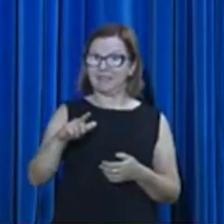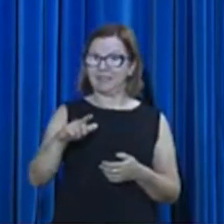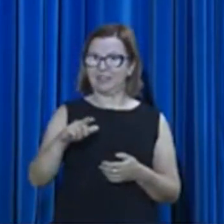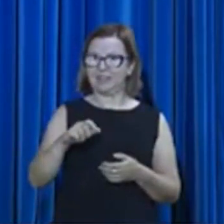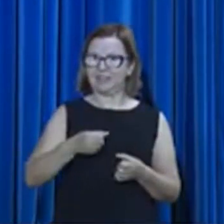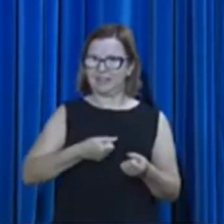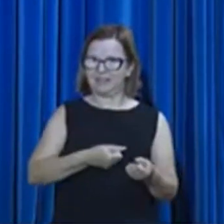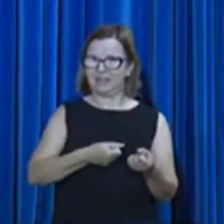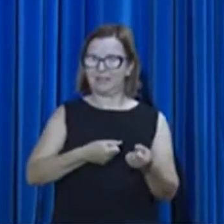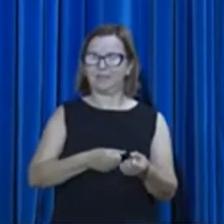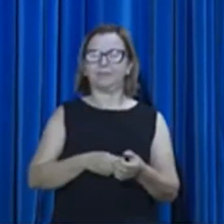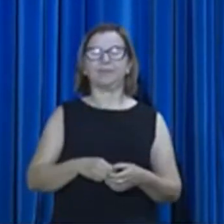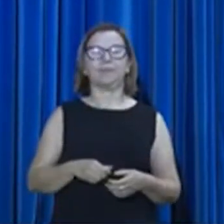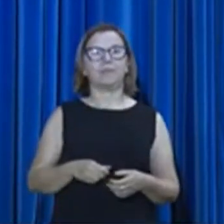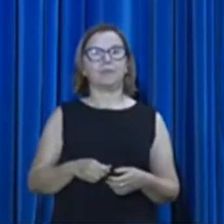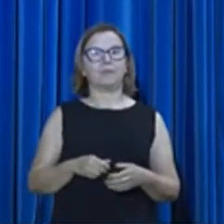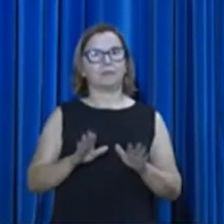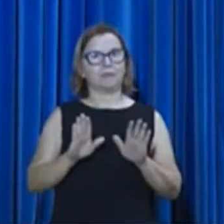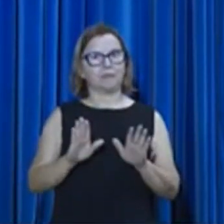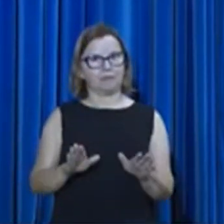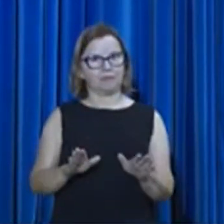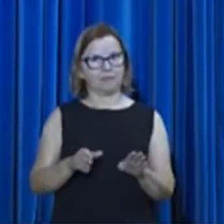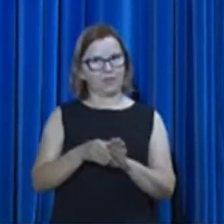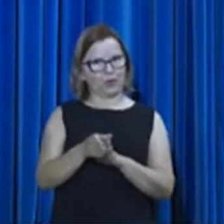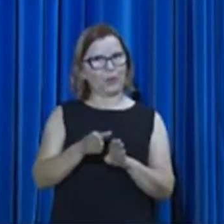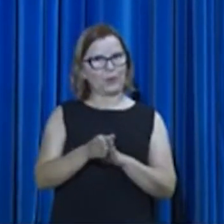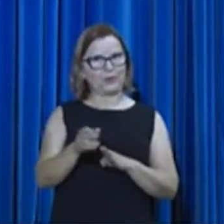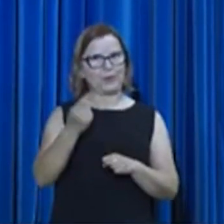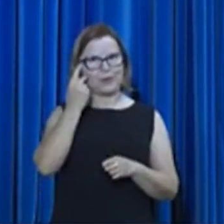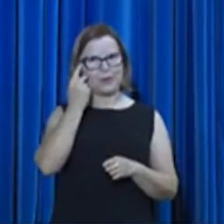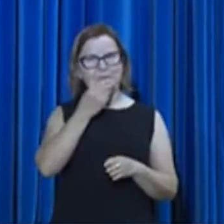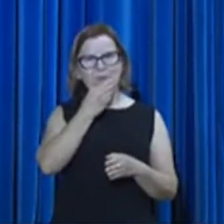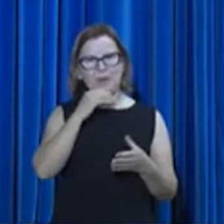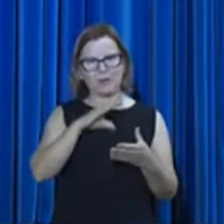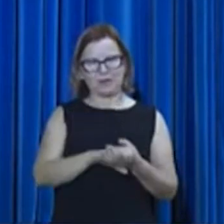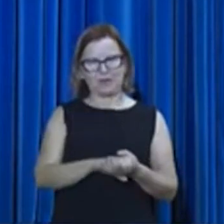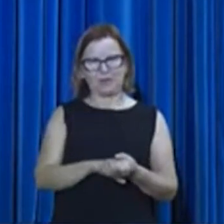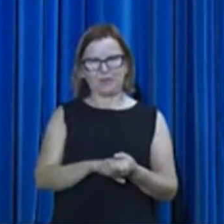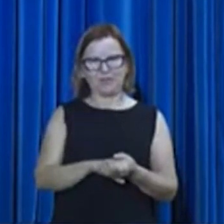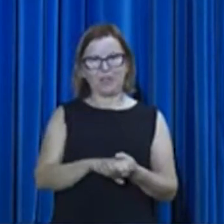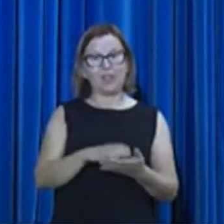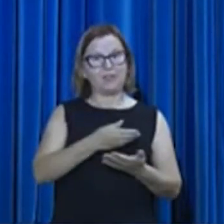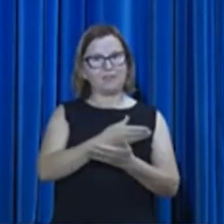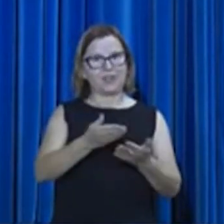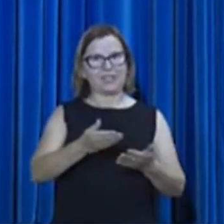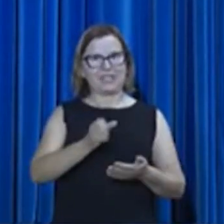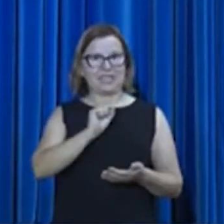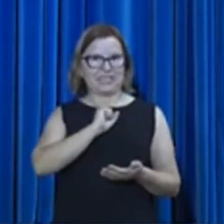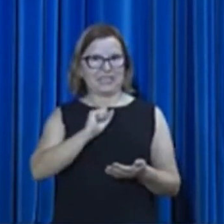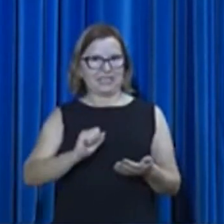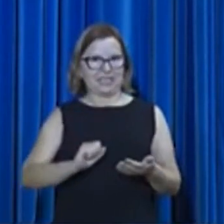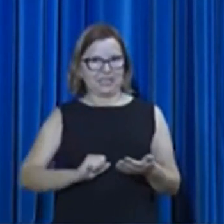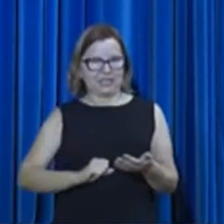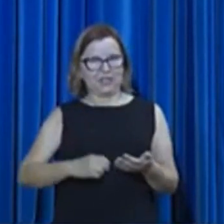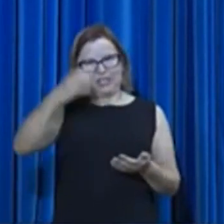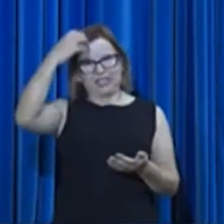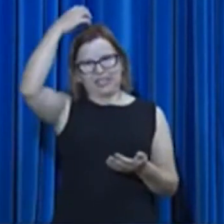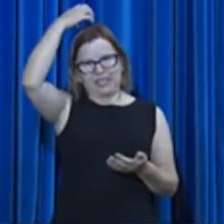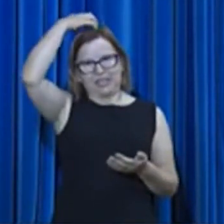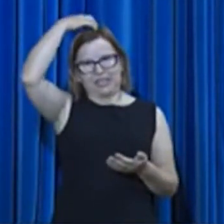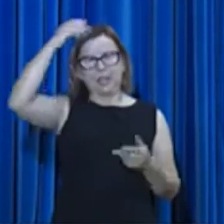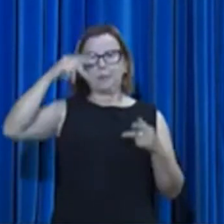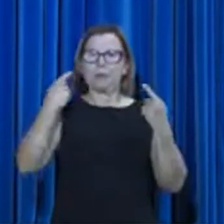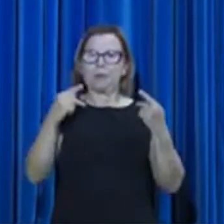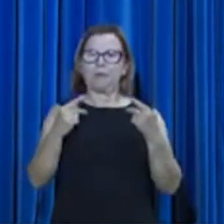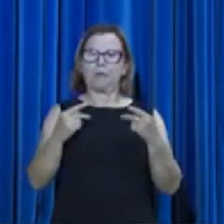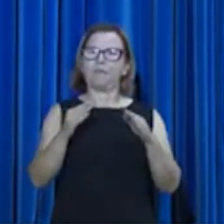uma dica para os maridos, também como sacerdotes, como rei, como profeta do seu lar, que